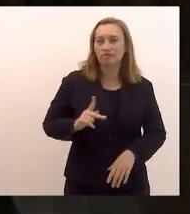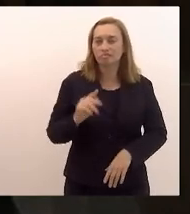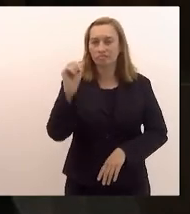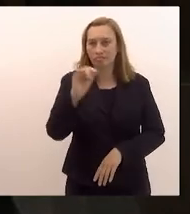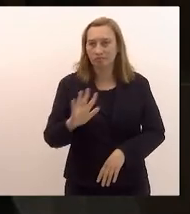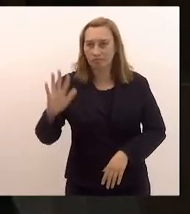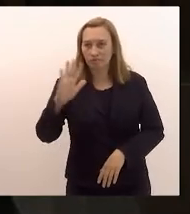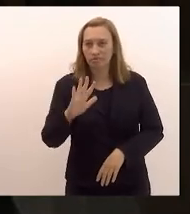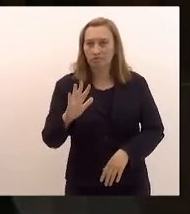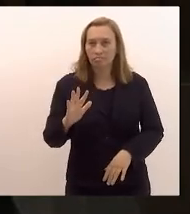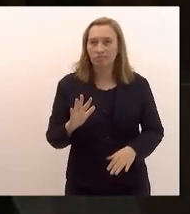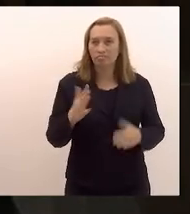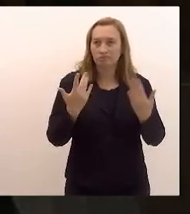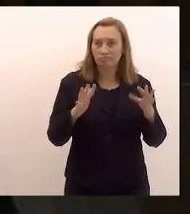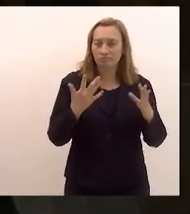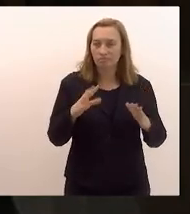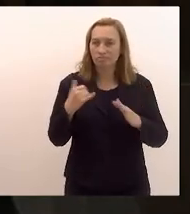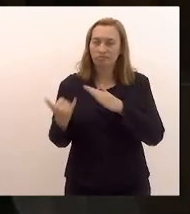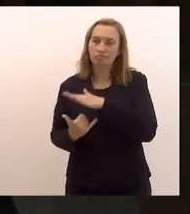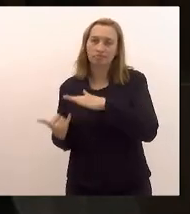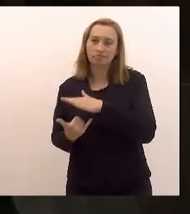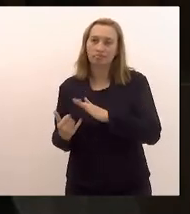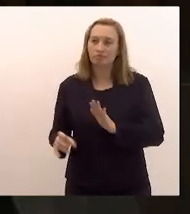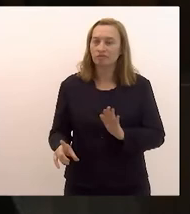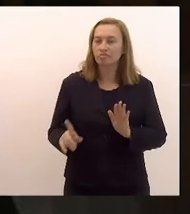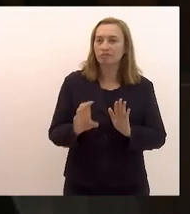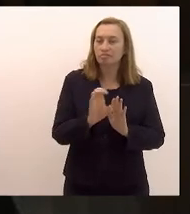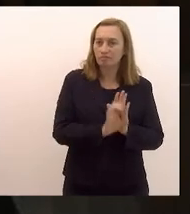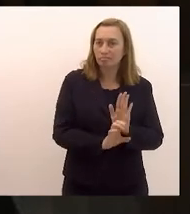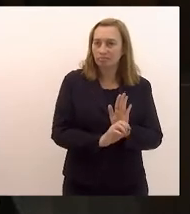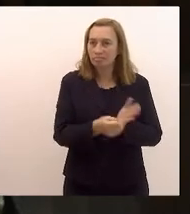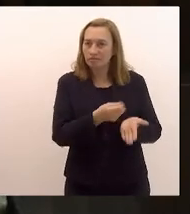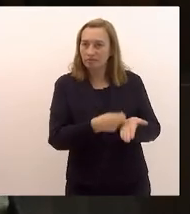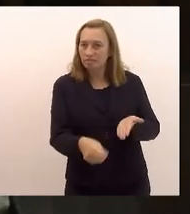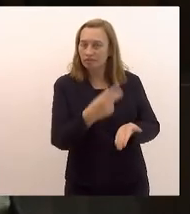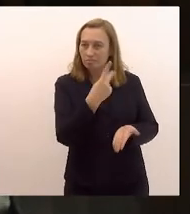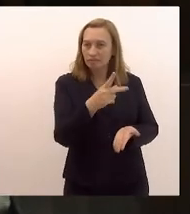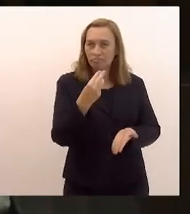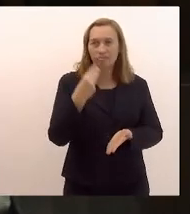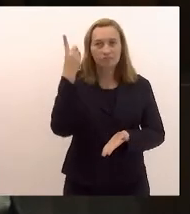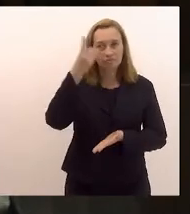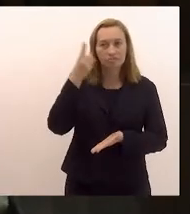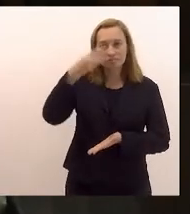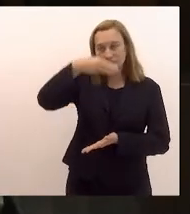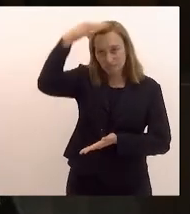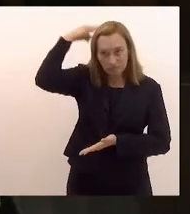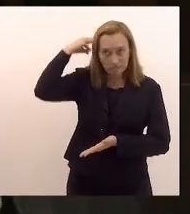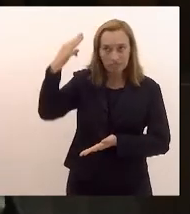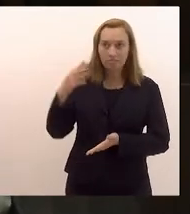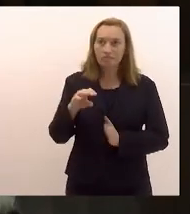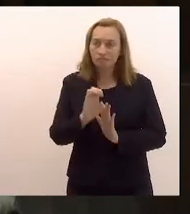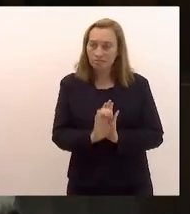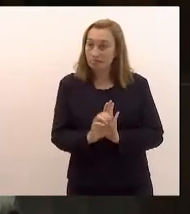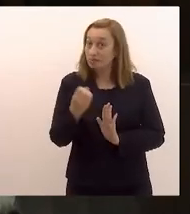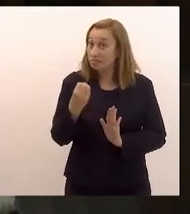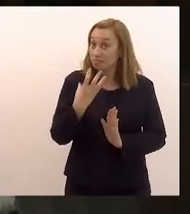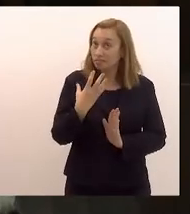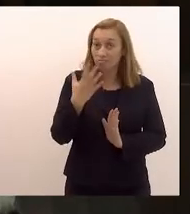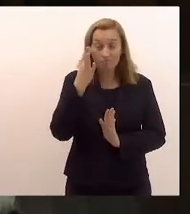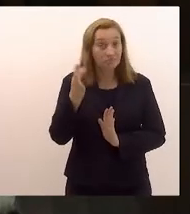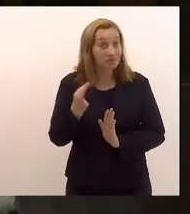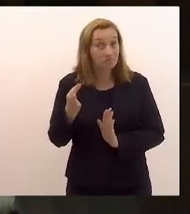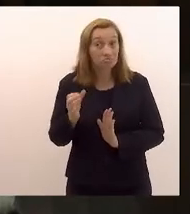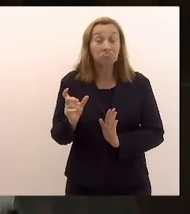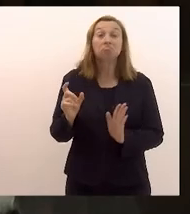público-geral blindando a instituição Essa é só uma Emenda que foi assinada por vossa excelência pelo Deputado Márcio Pacheco que era uma Emenda visionário a gente não